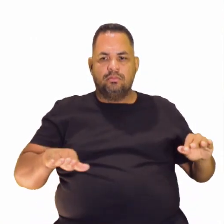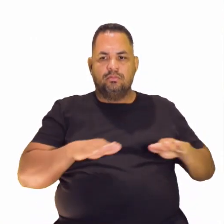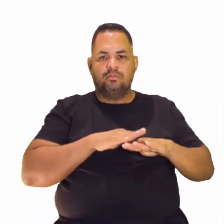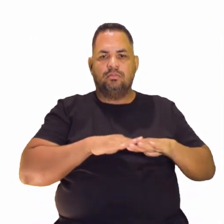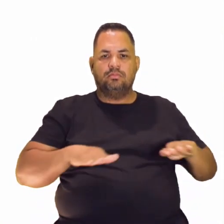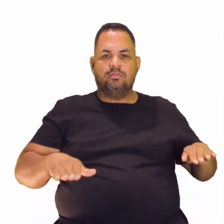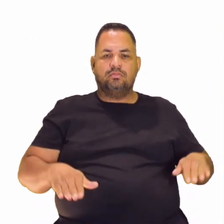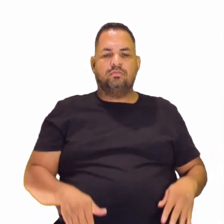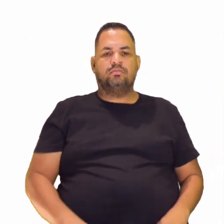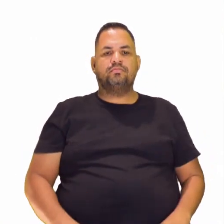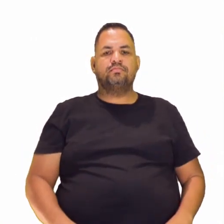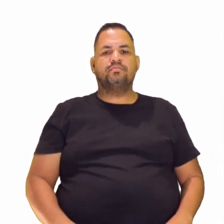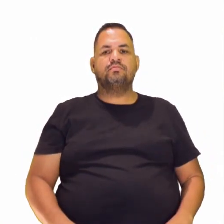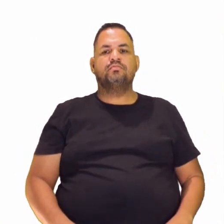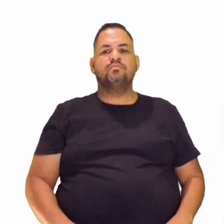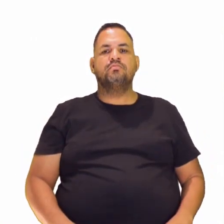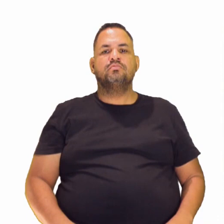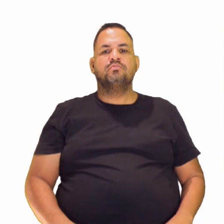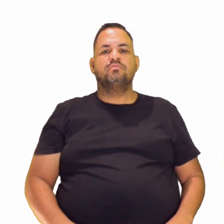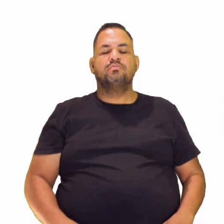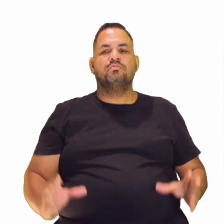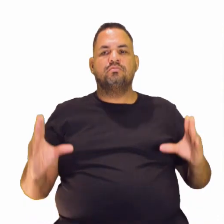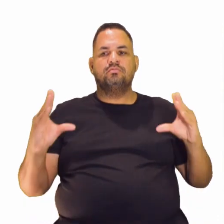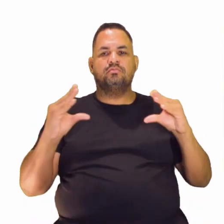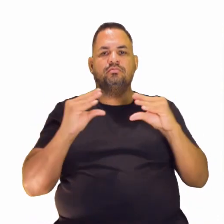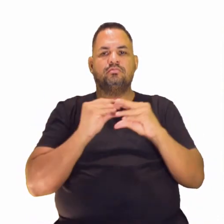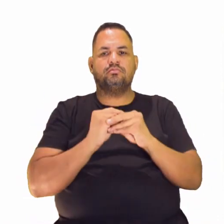Tá? Então, isso aqui, em resumo,